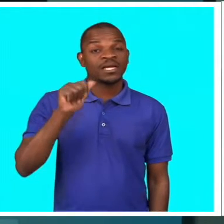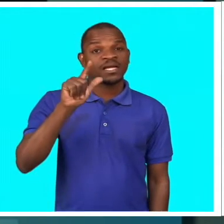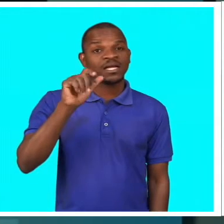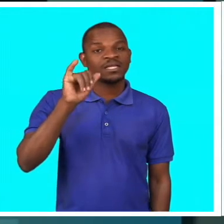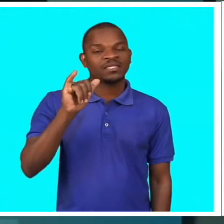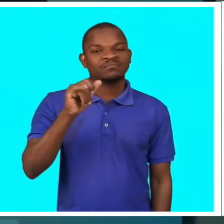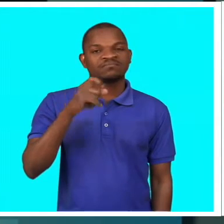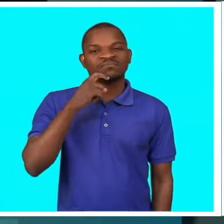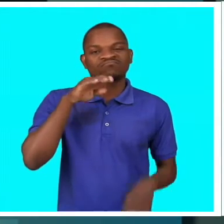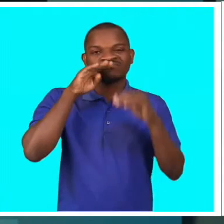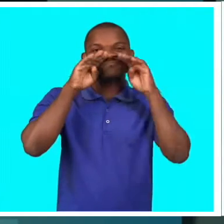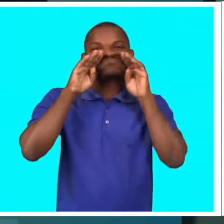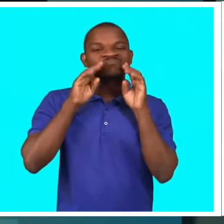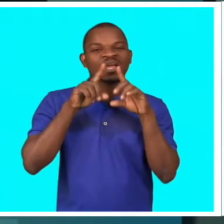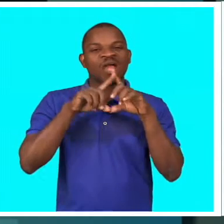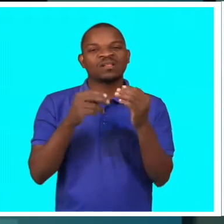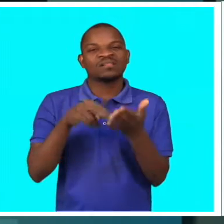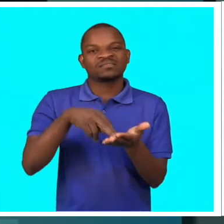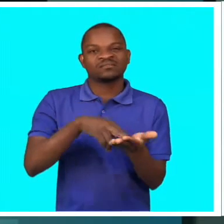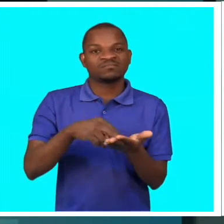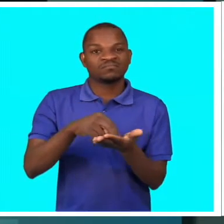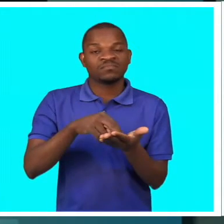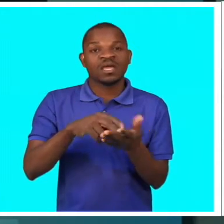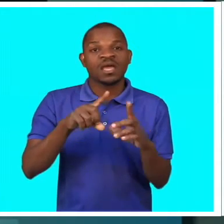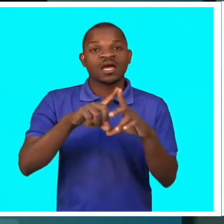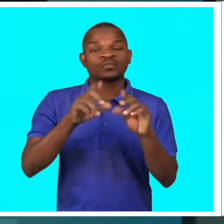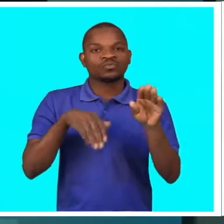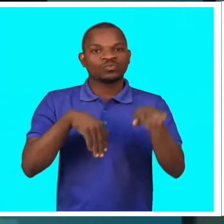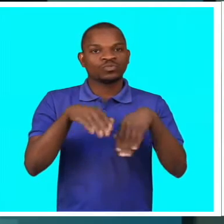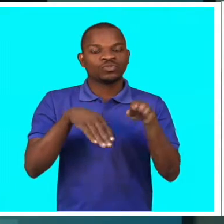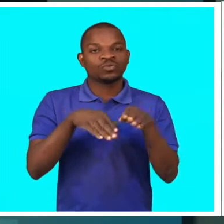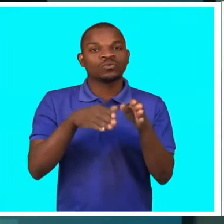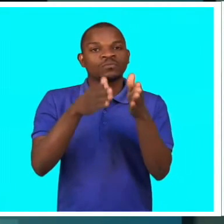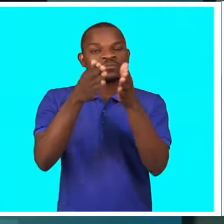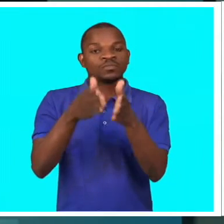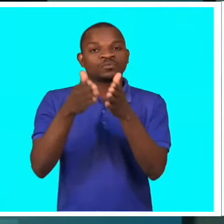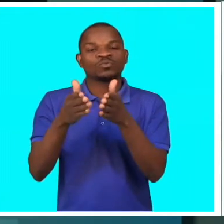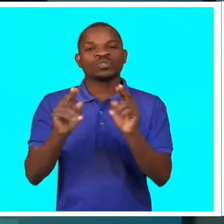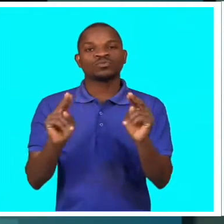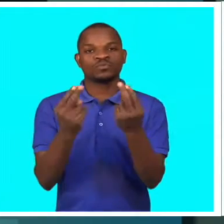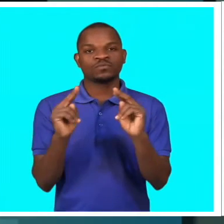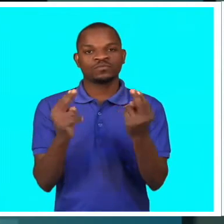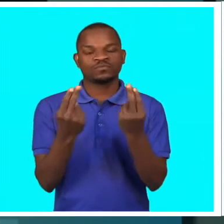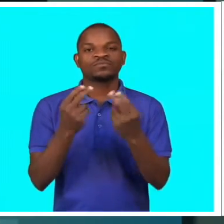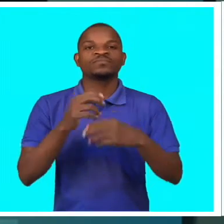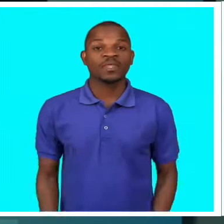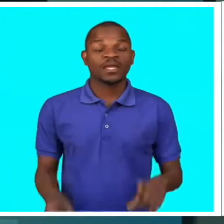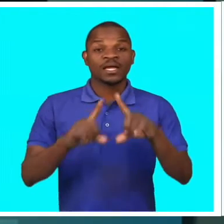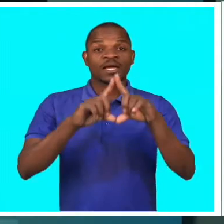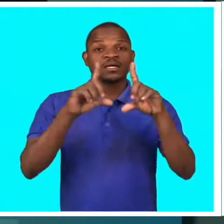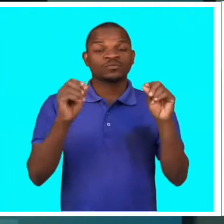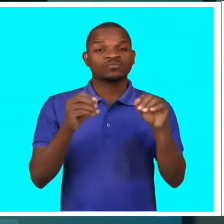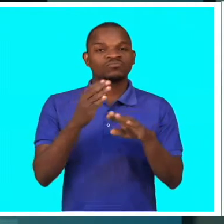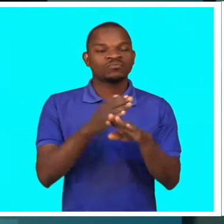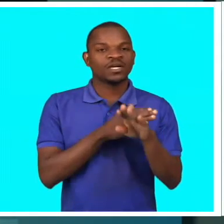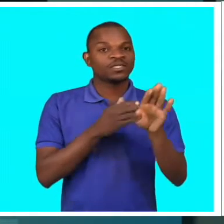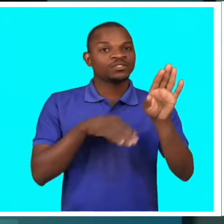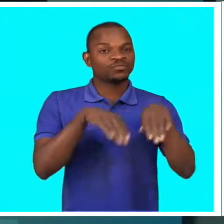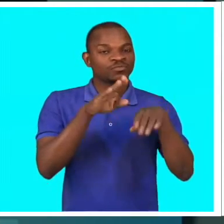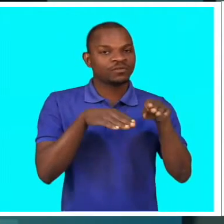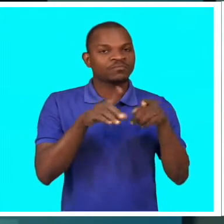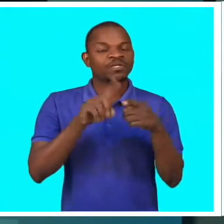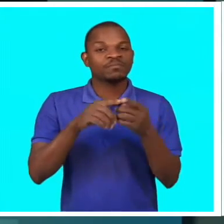Mamba lamenta a fraca qualidade de leitura de jogos nos atletas atuais. Em relação àquilo que nós